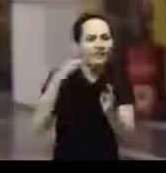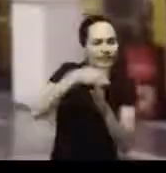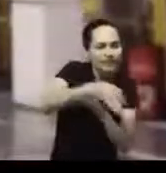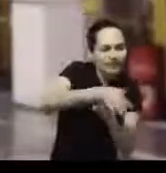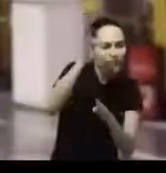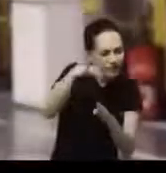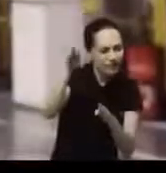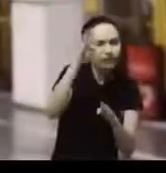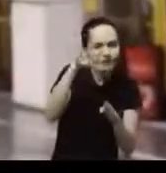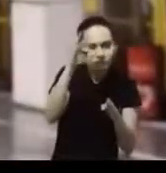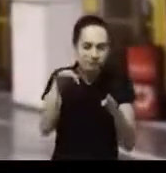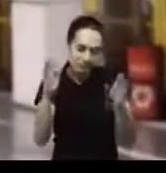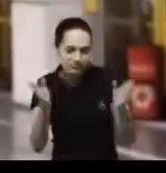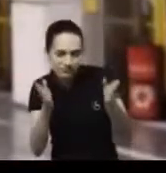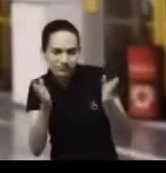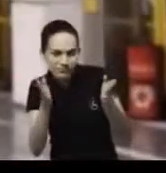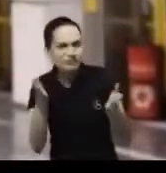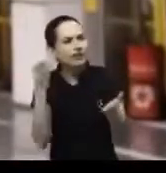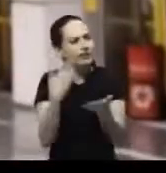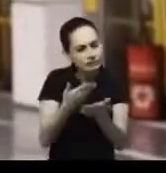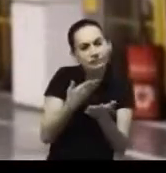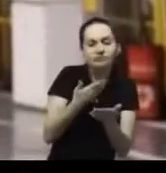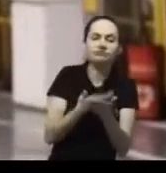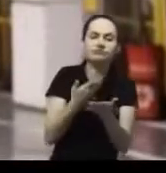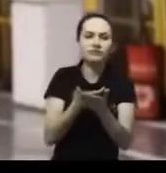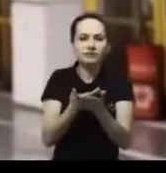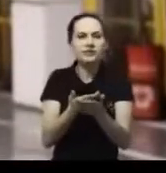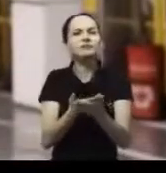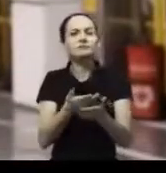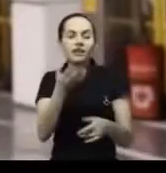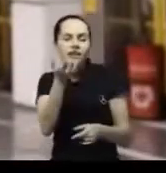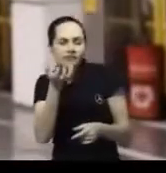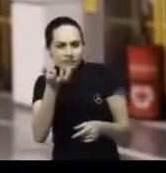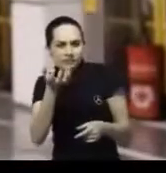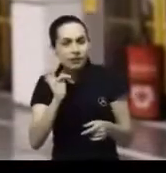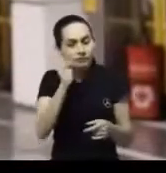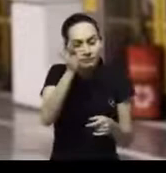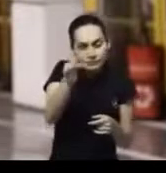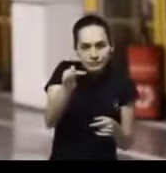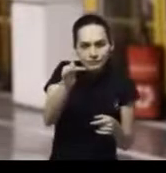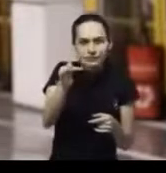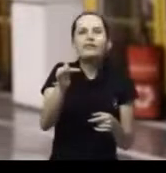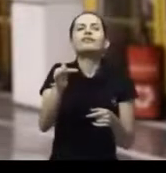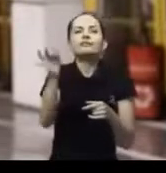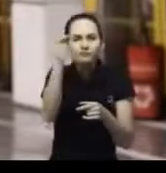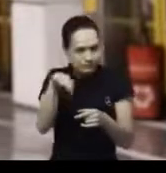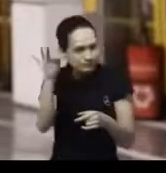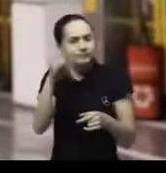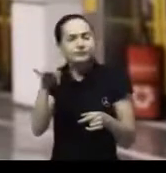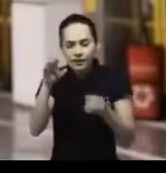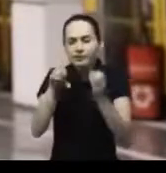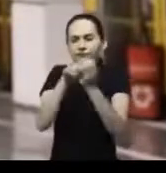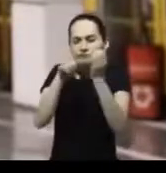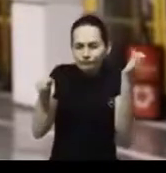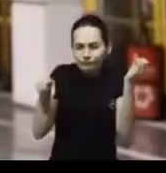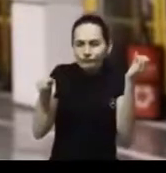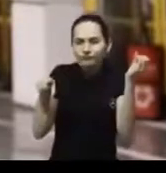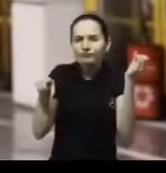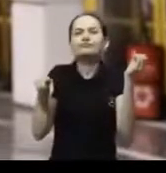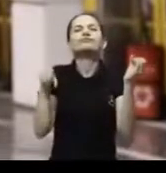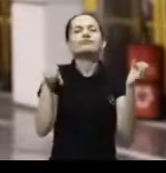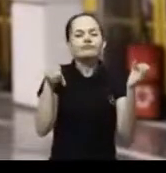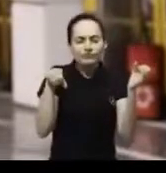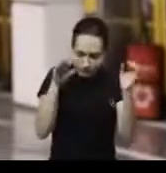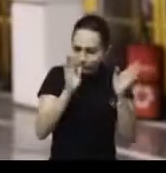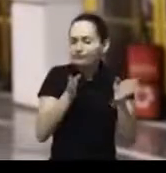entrar na faculdade eu vou torcer dando automação industrial né o tecnólogo e futuramente eu vou começar a engenharia de produção